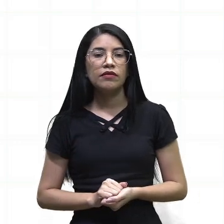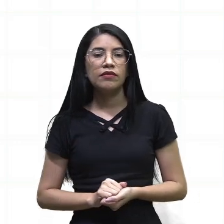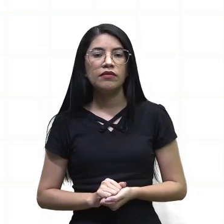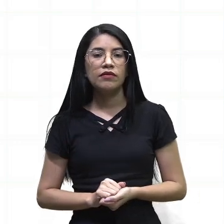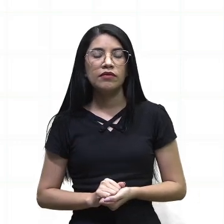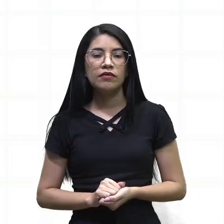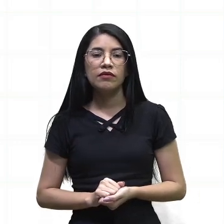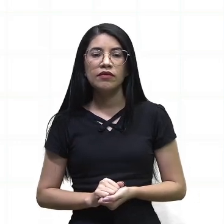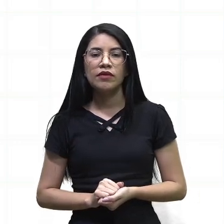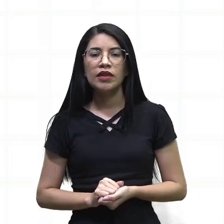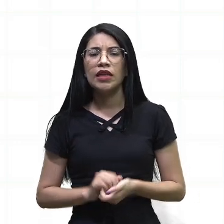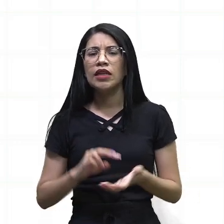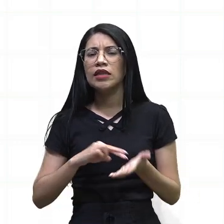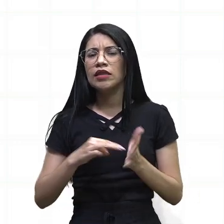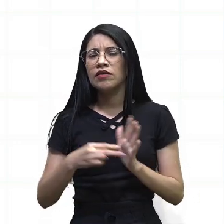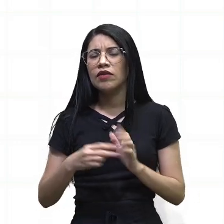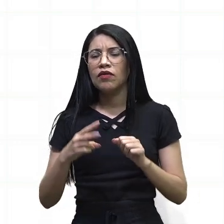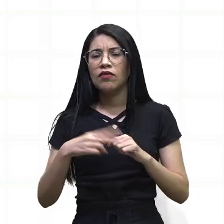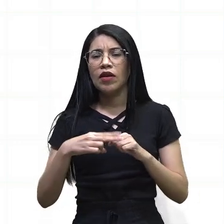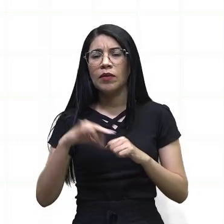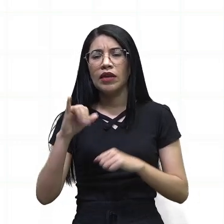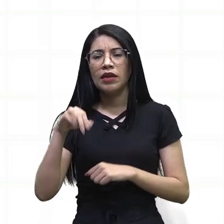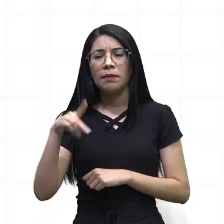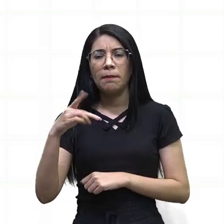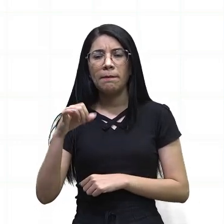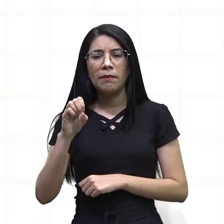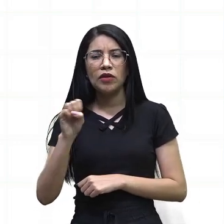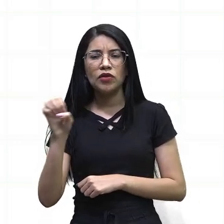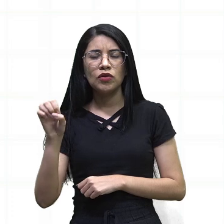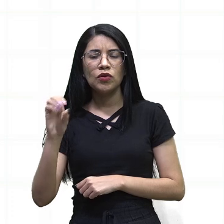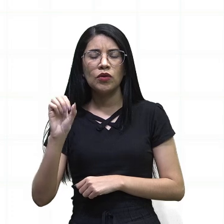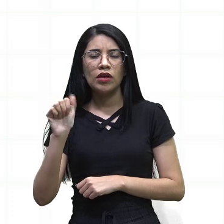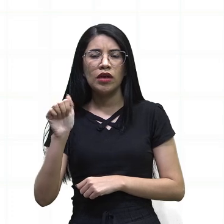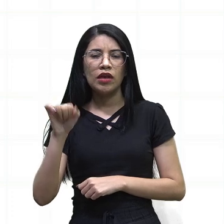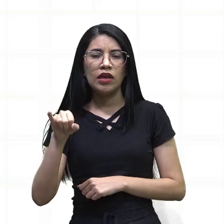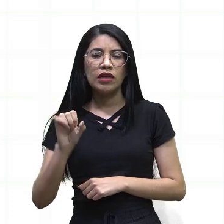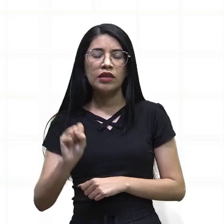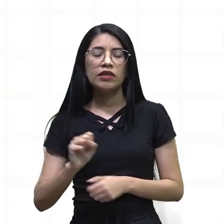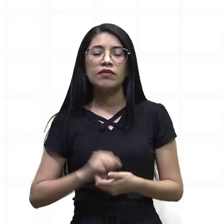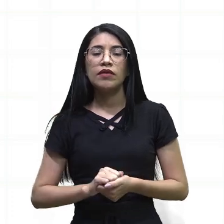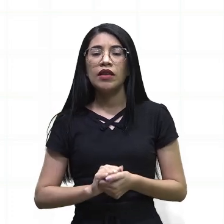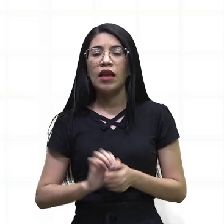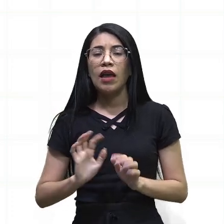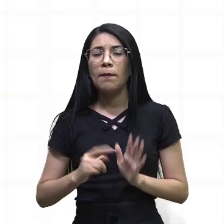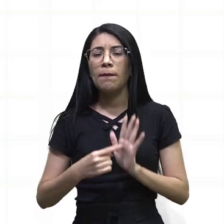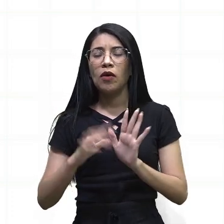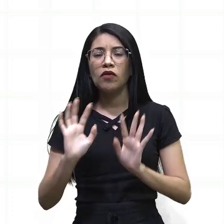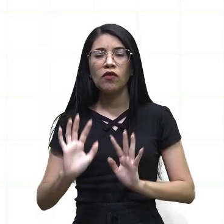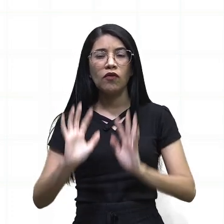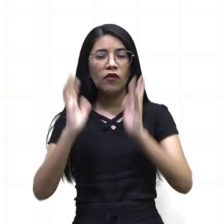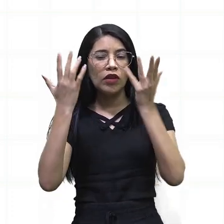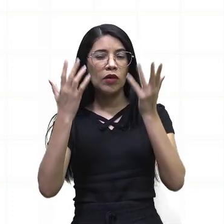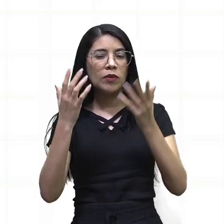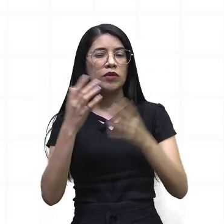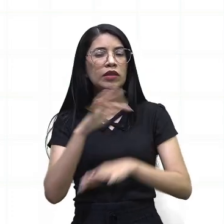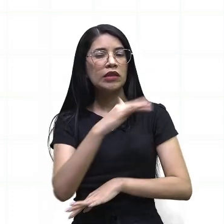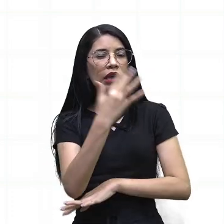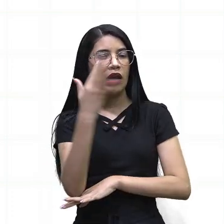O que são verbos impessoais? São verbos que expressam fenômenos da natureza ou indicam